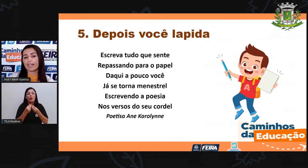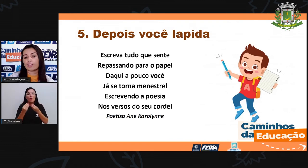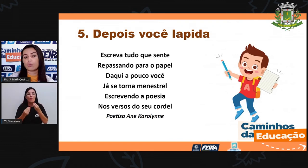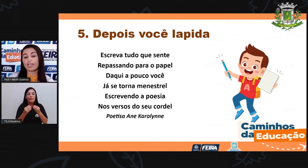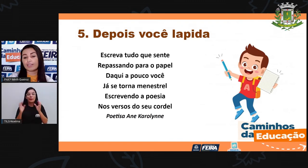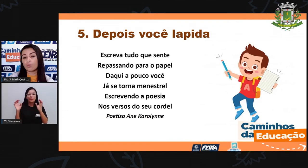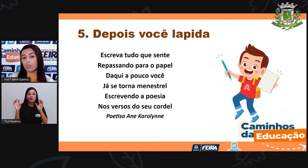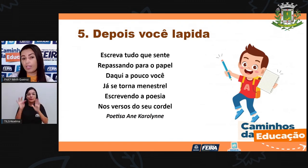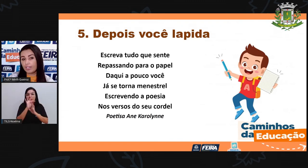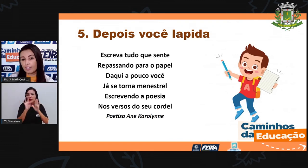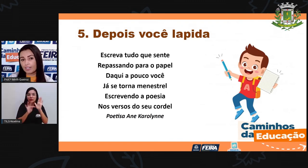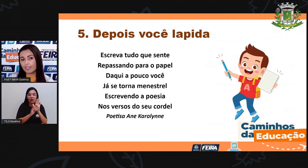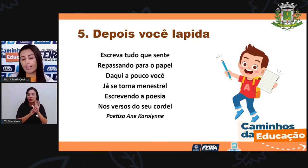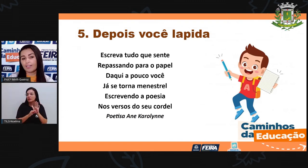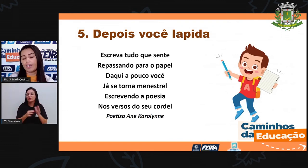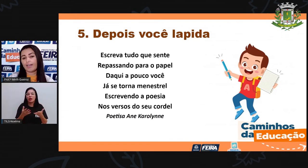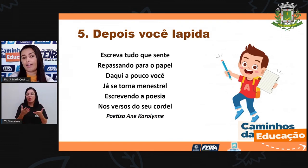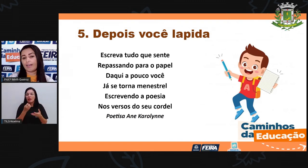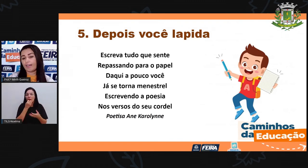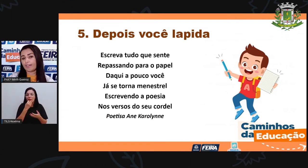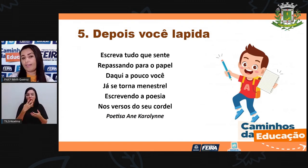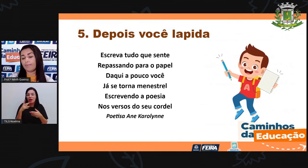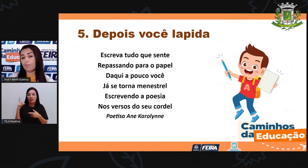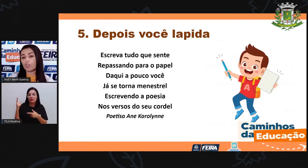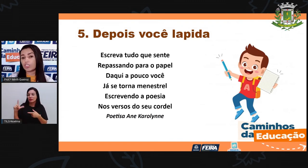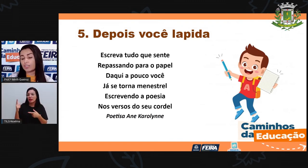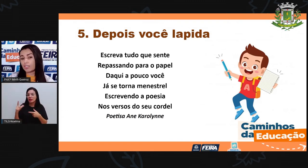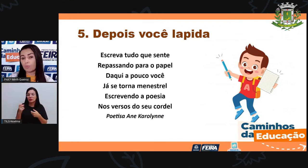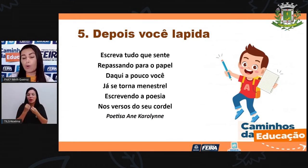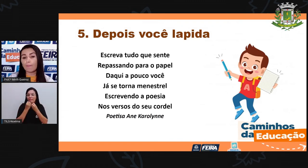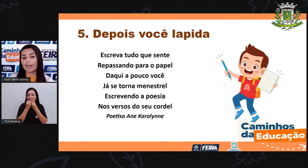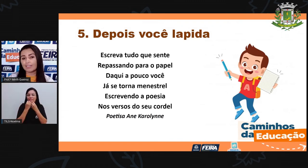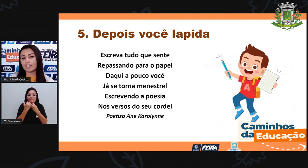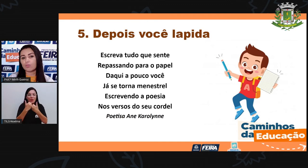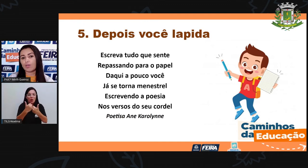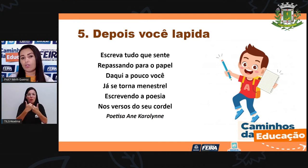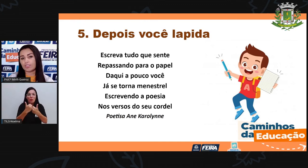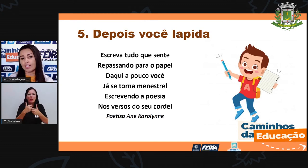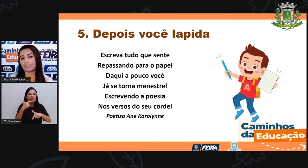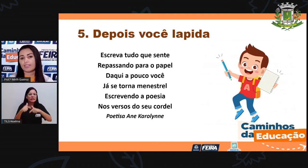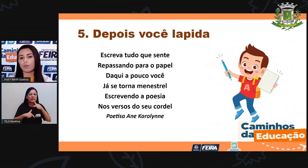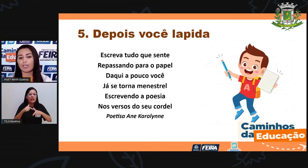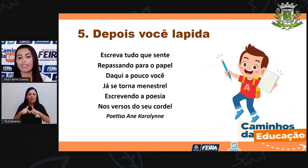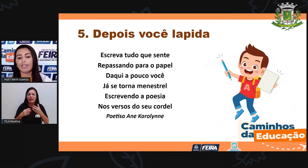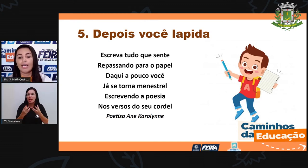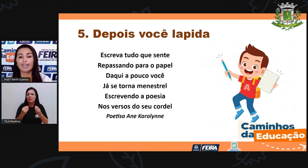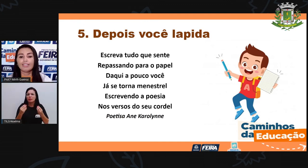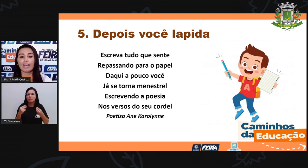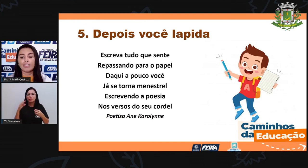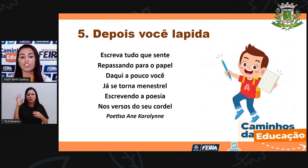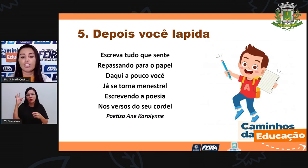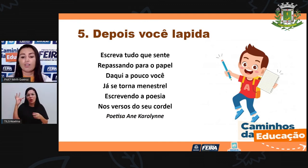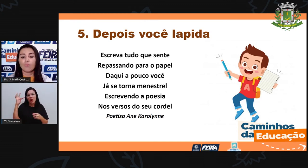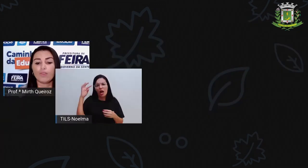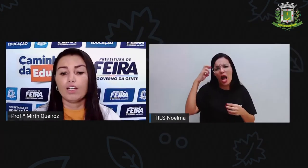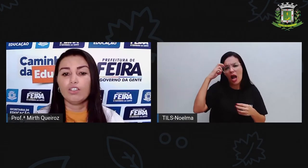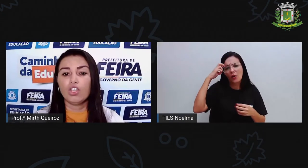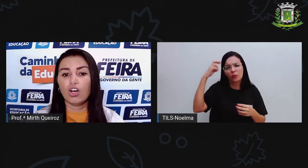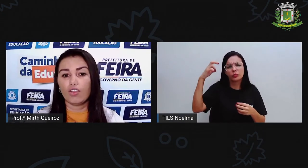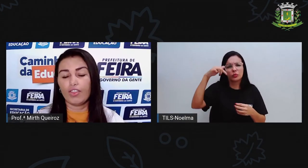uma literatura que é tão rica, né? Que mostra tanto, propaga tanto a nossa tradição aqui na